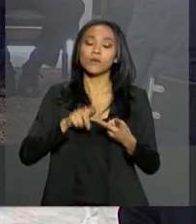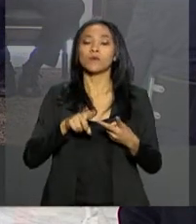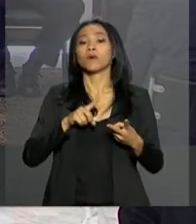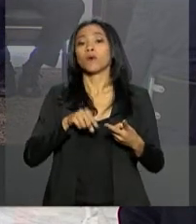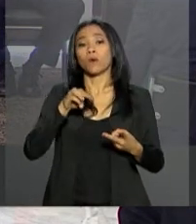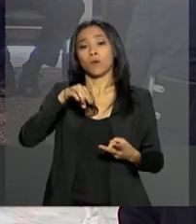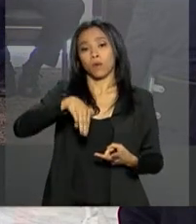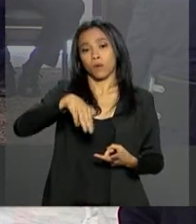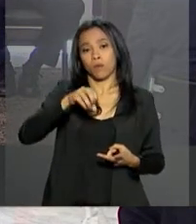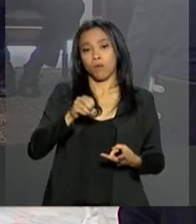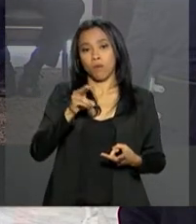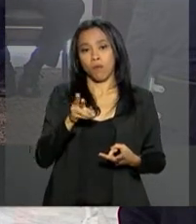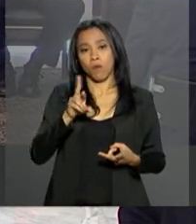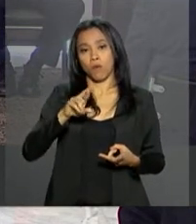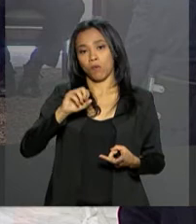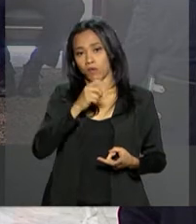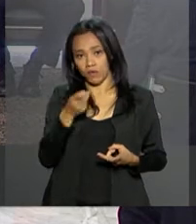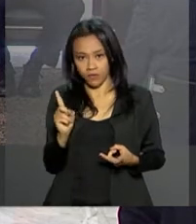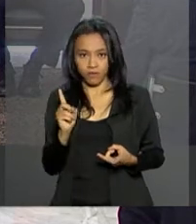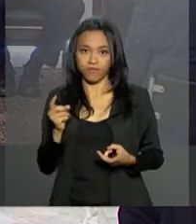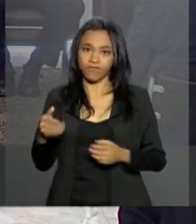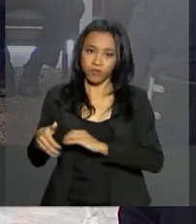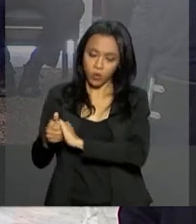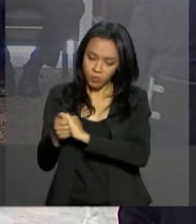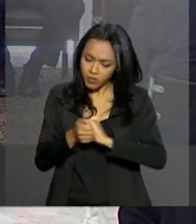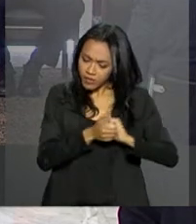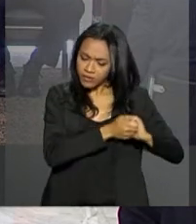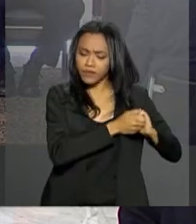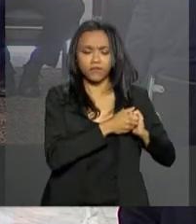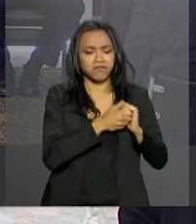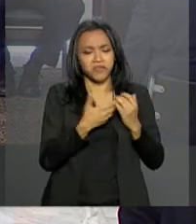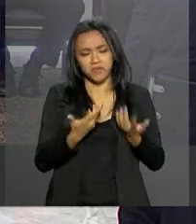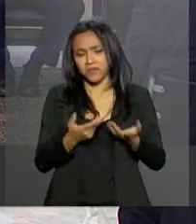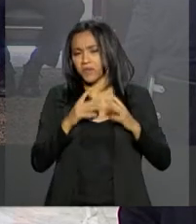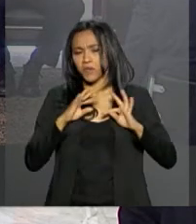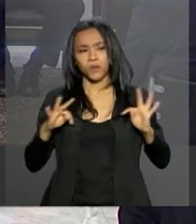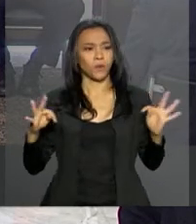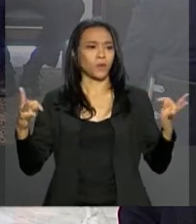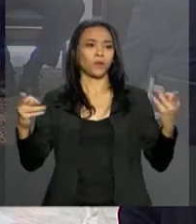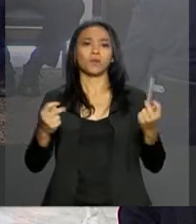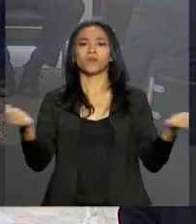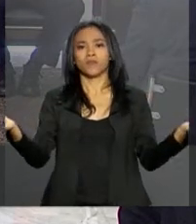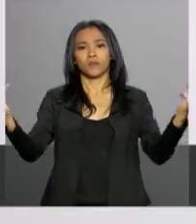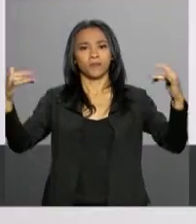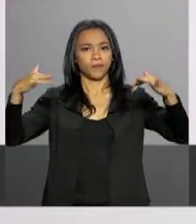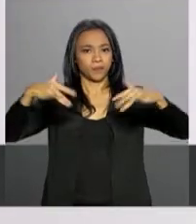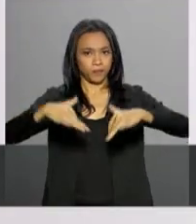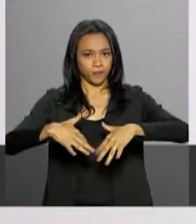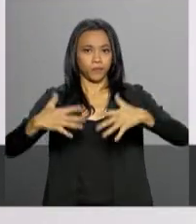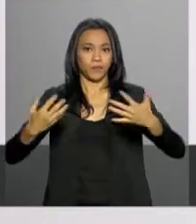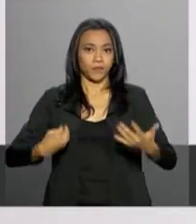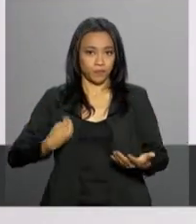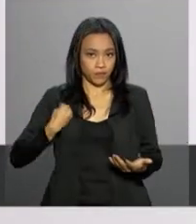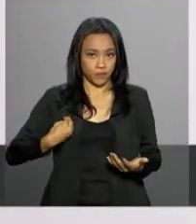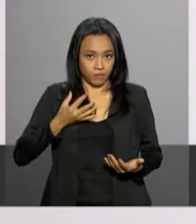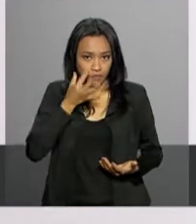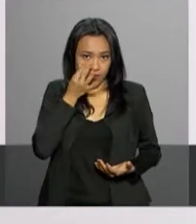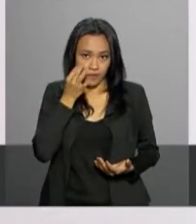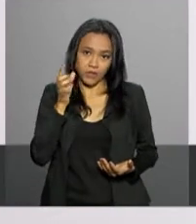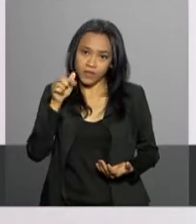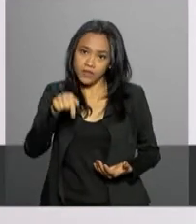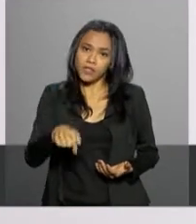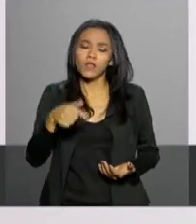demorar enfim autoridades todos que aqui se acham e dizer uma coisa curiosa